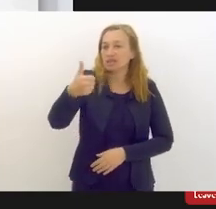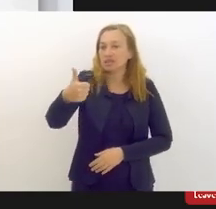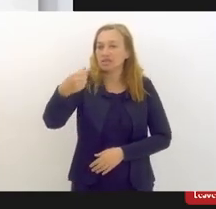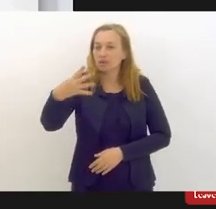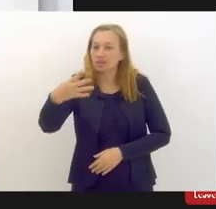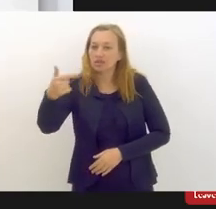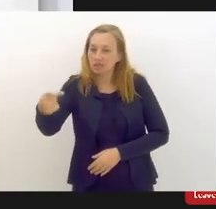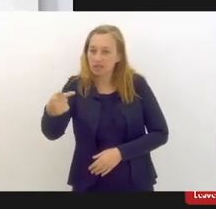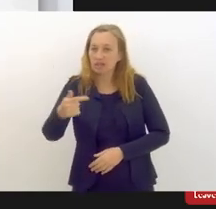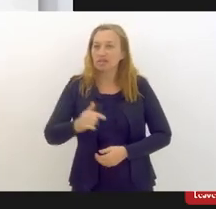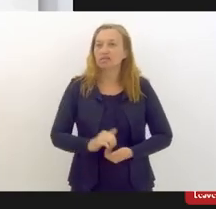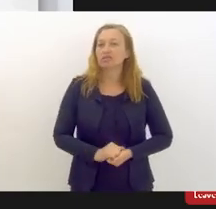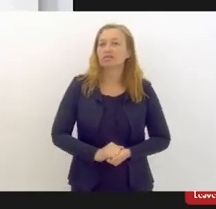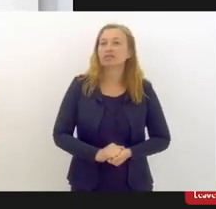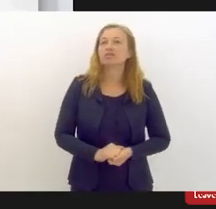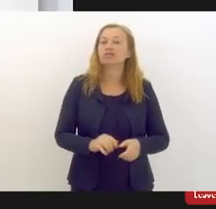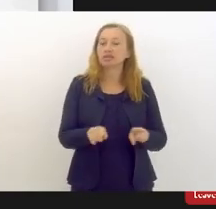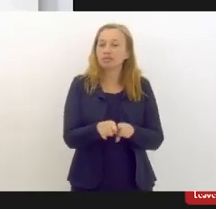parcerias curriculares,